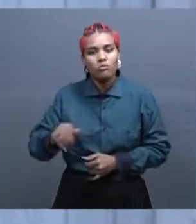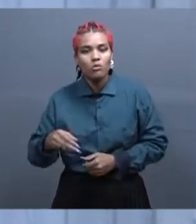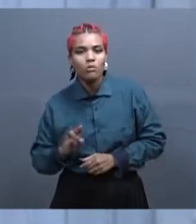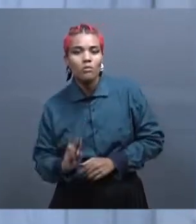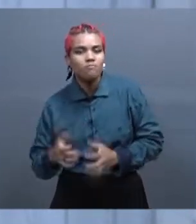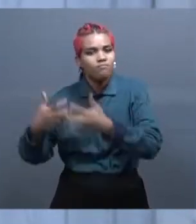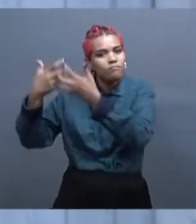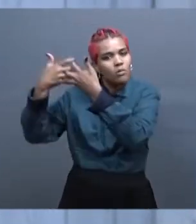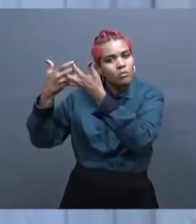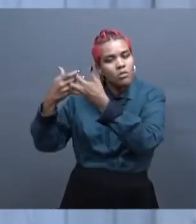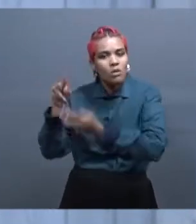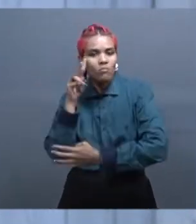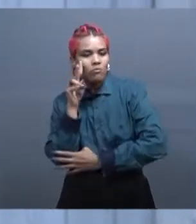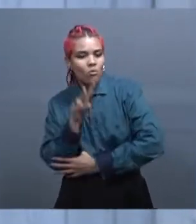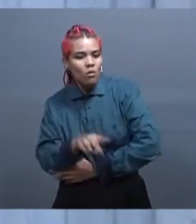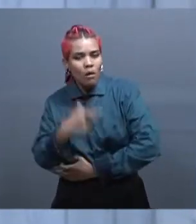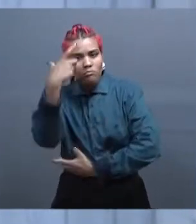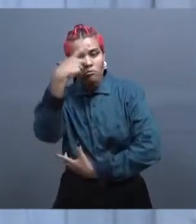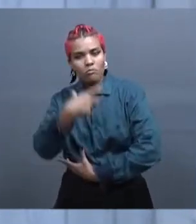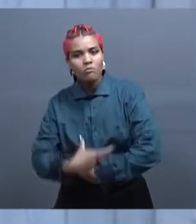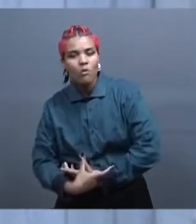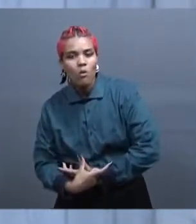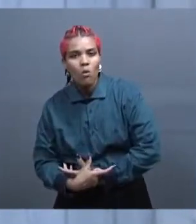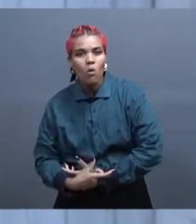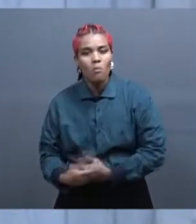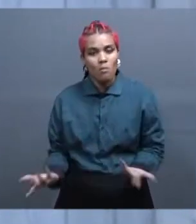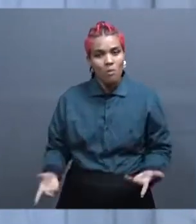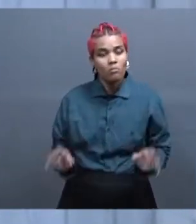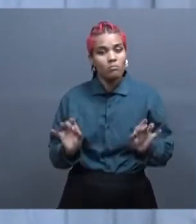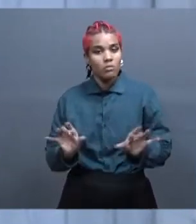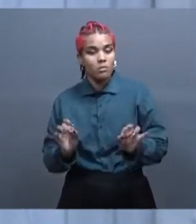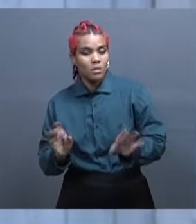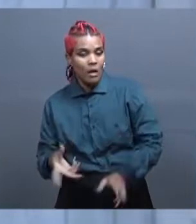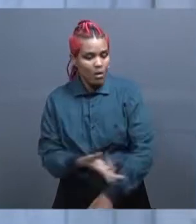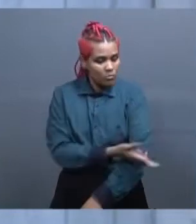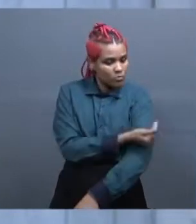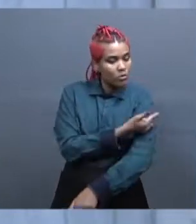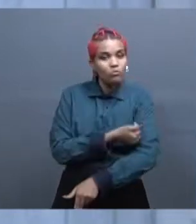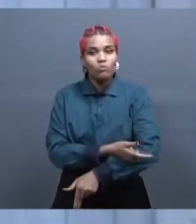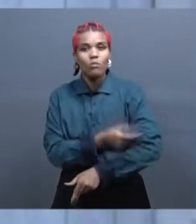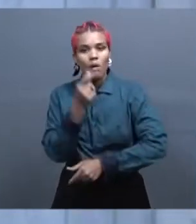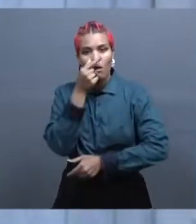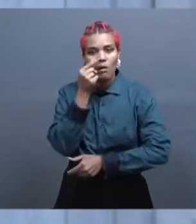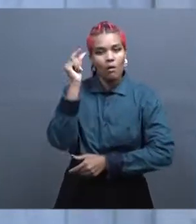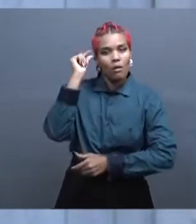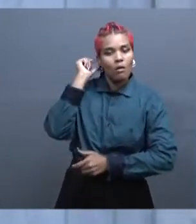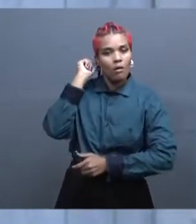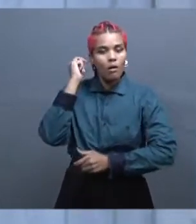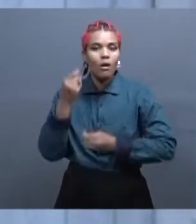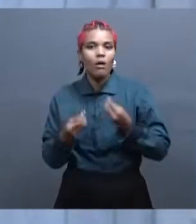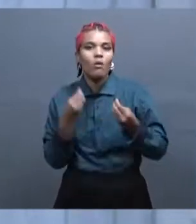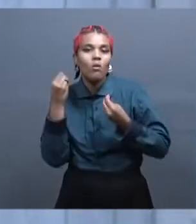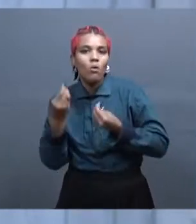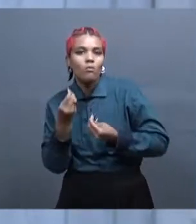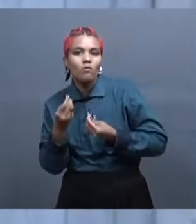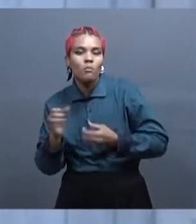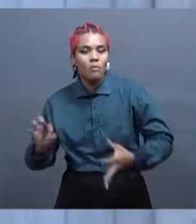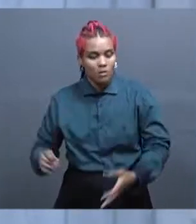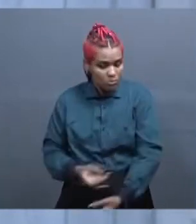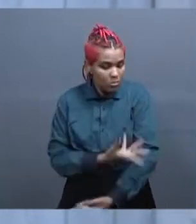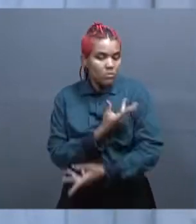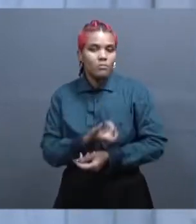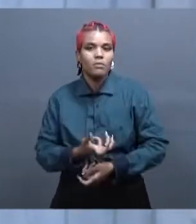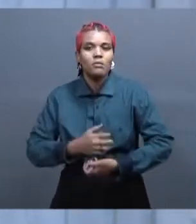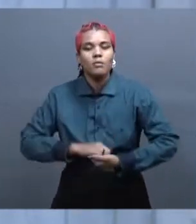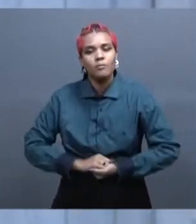autoridade em especial o uso de tatuagens e piercings como forma de expressão fique com a gente do jornal